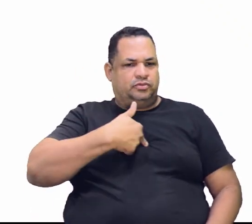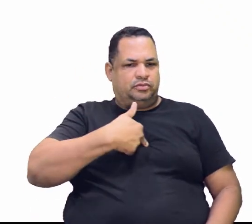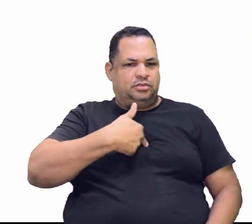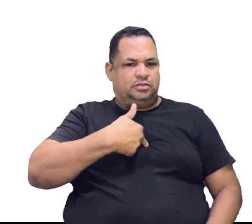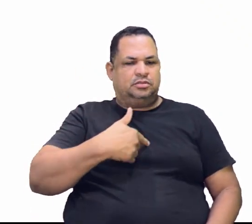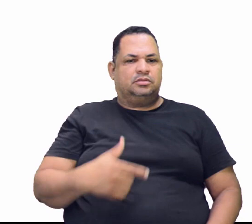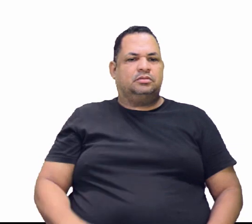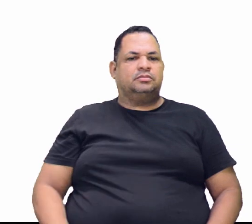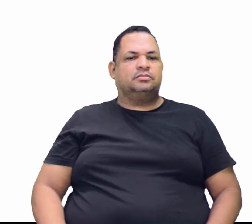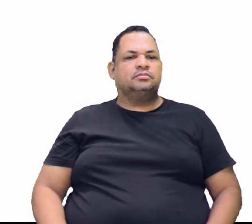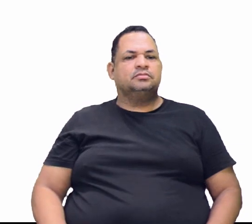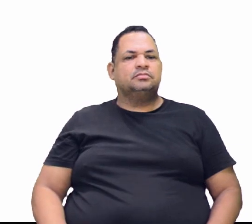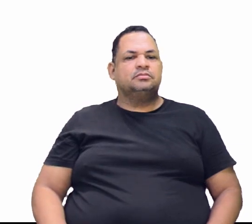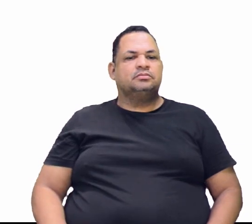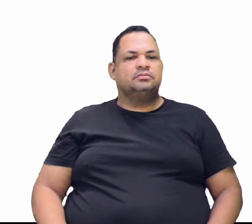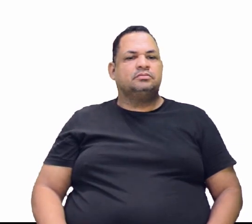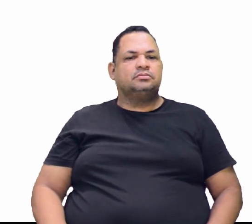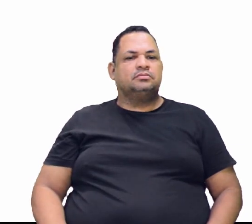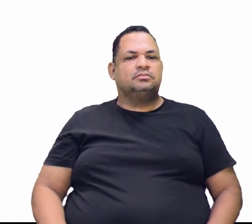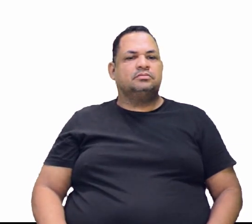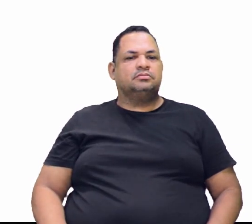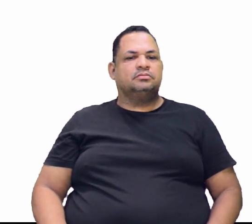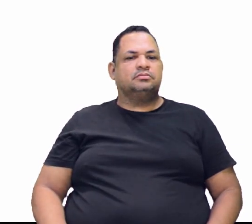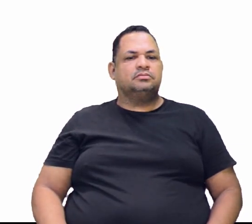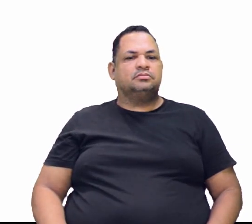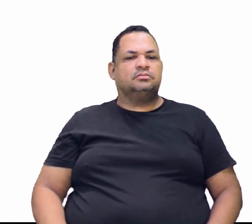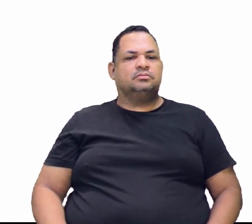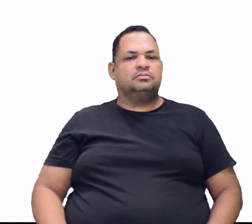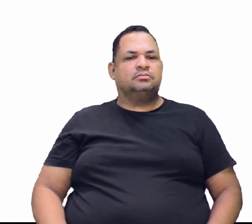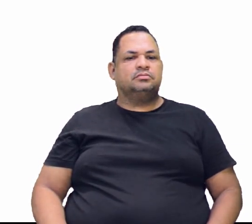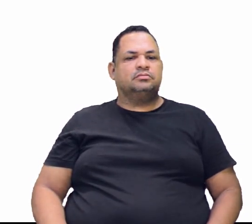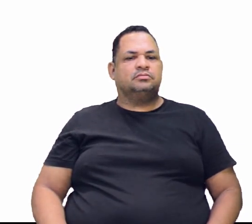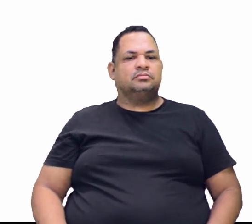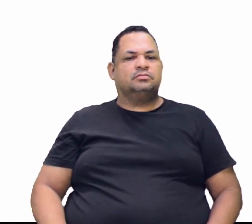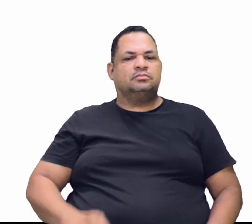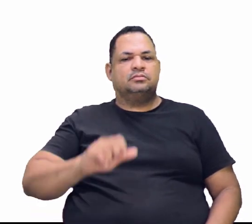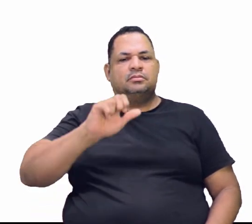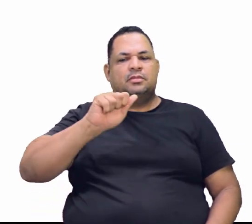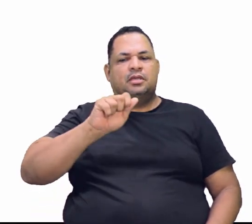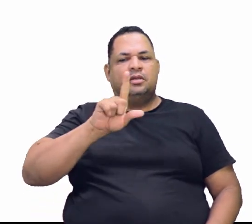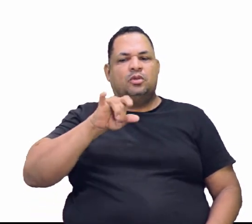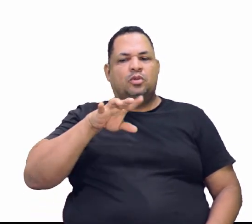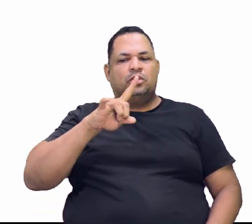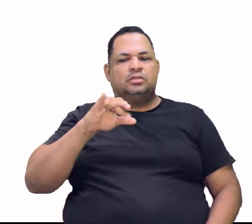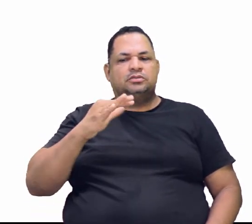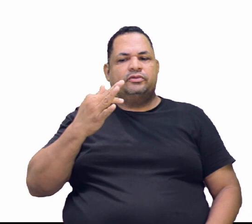Getúlio Vargas e a figura, de frente aqui, o Aloysio Ferreira.